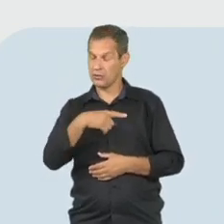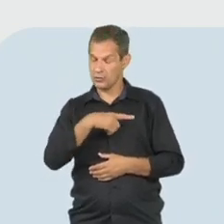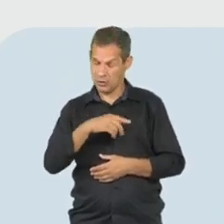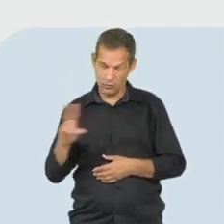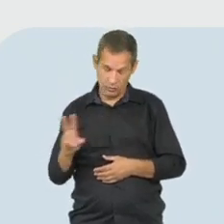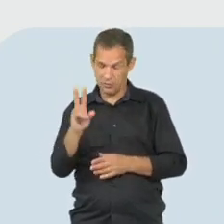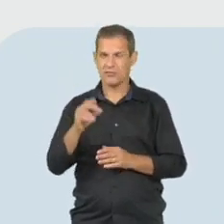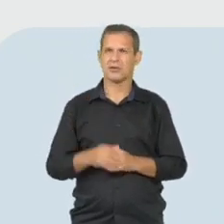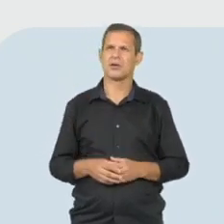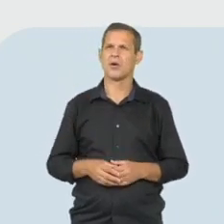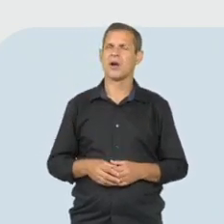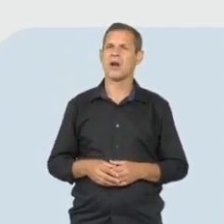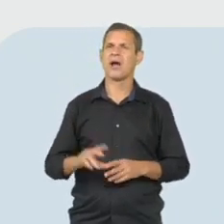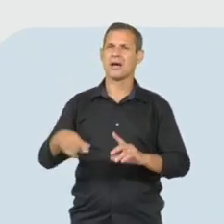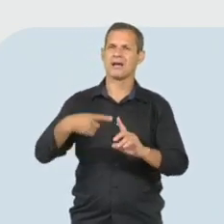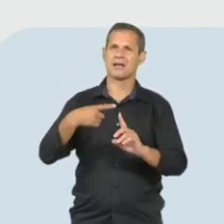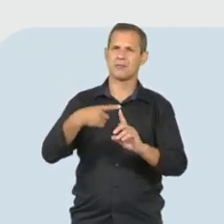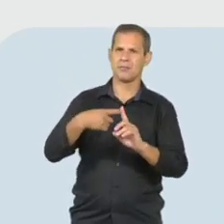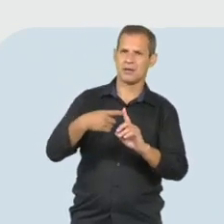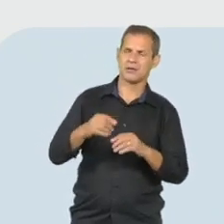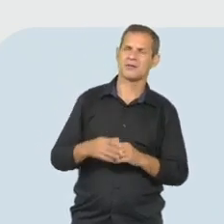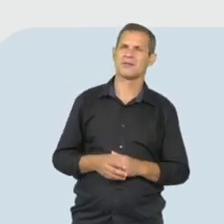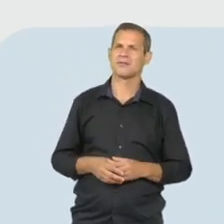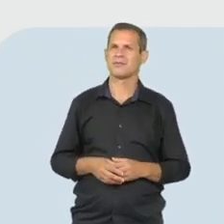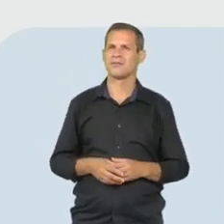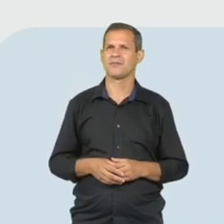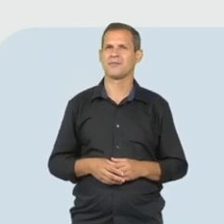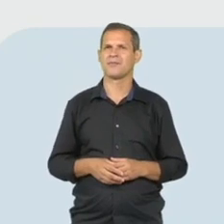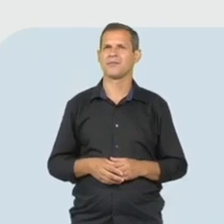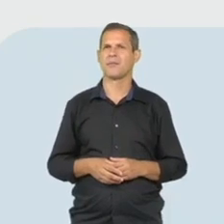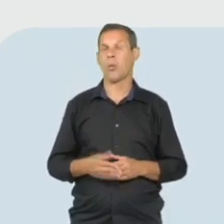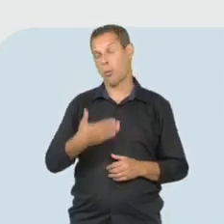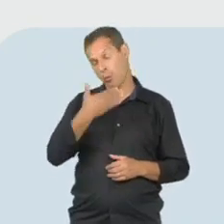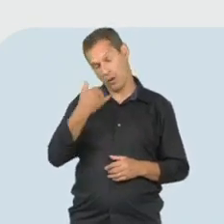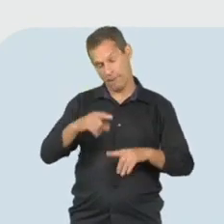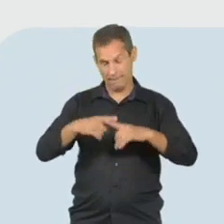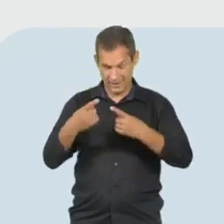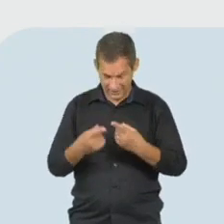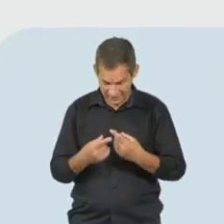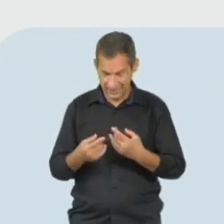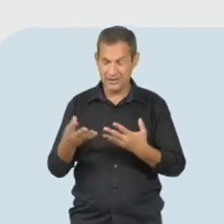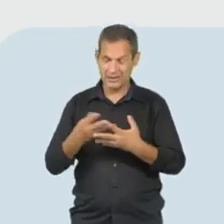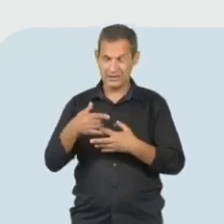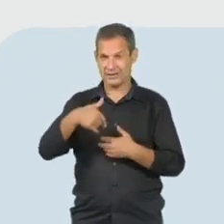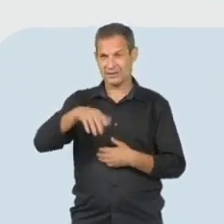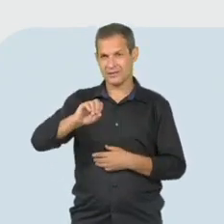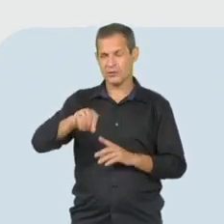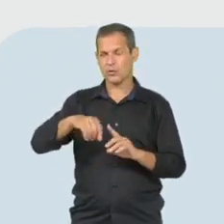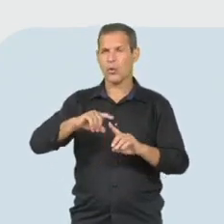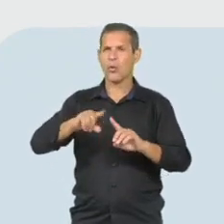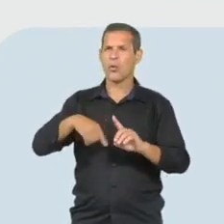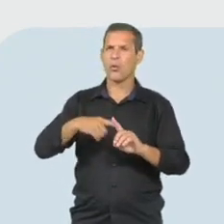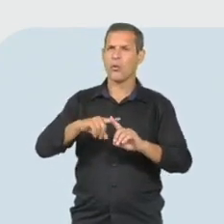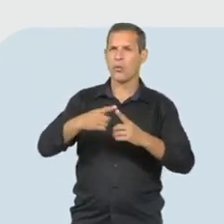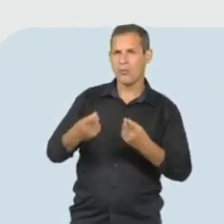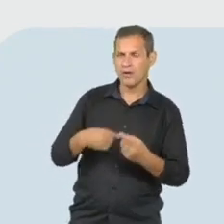o valor superior, mais, ou melhor, aqui, entre 70 ou mais, e a gente apresenta aqui,